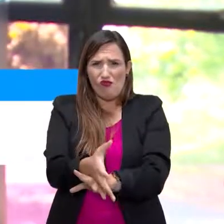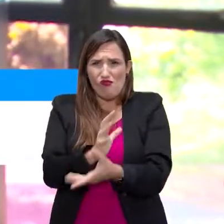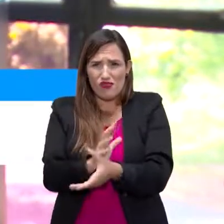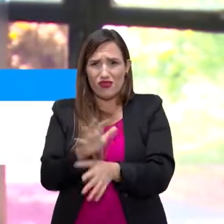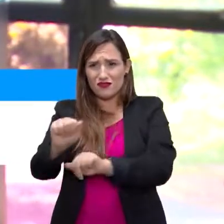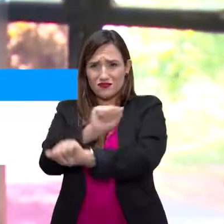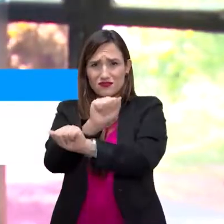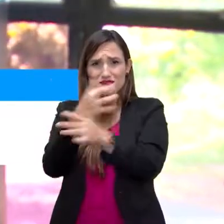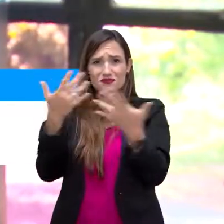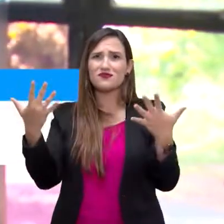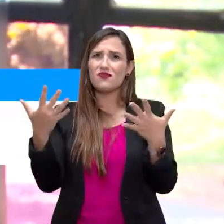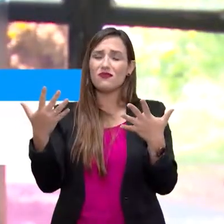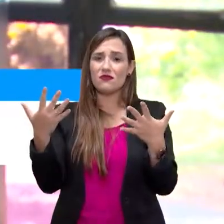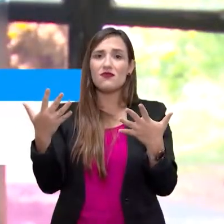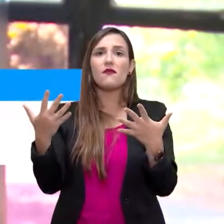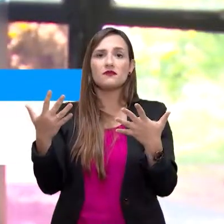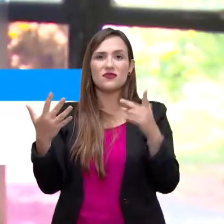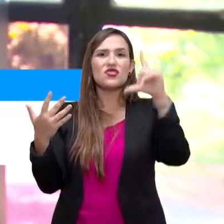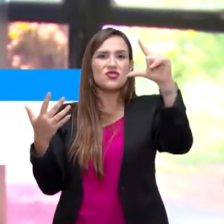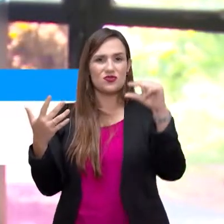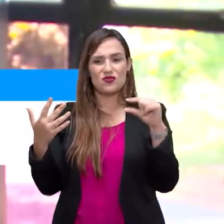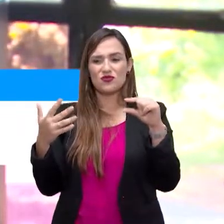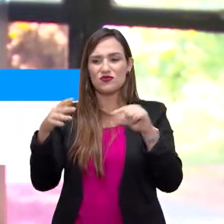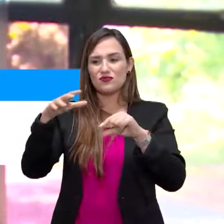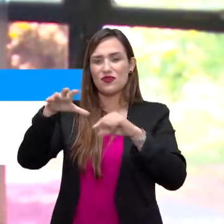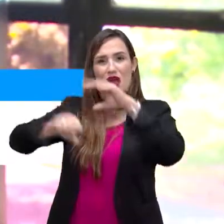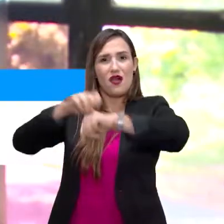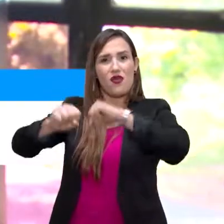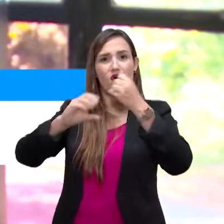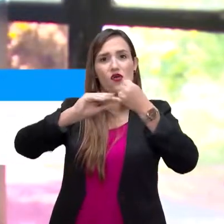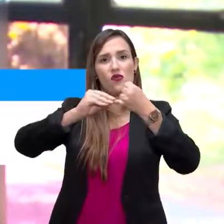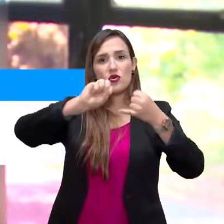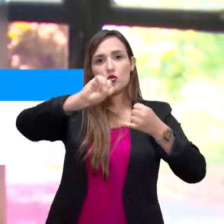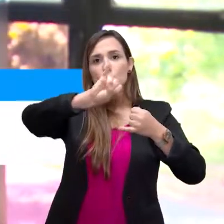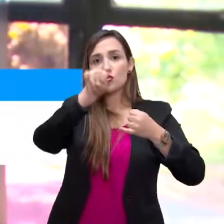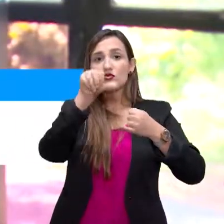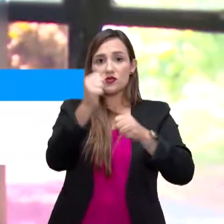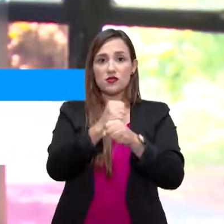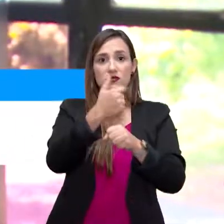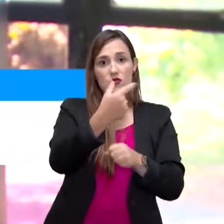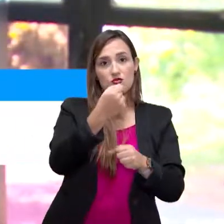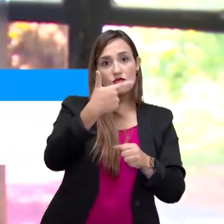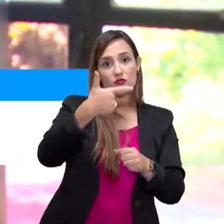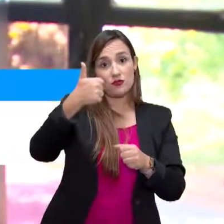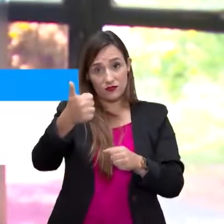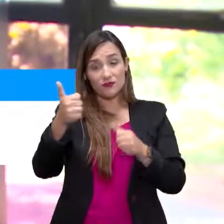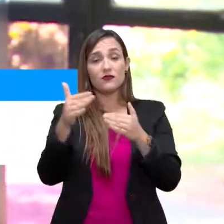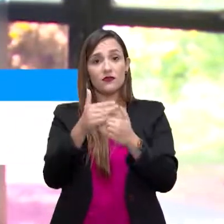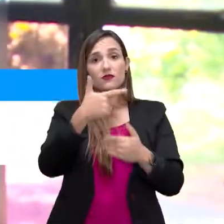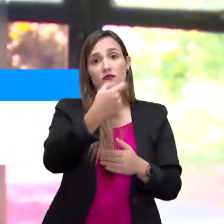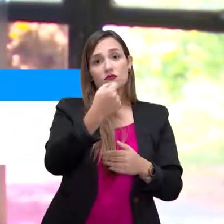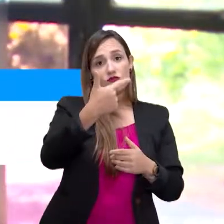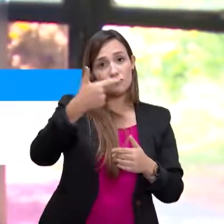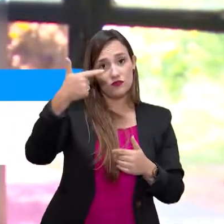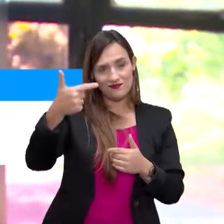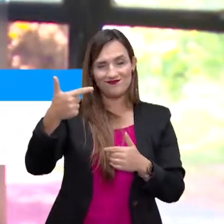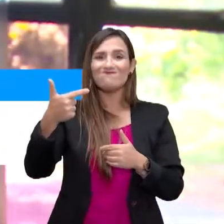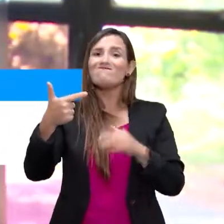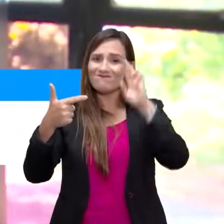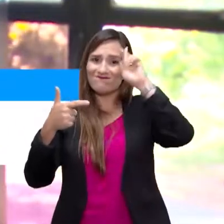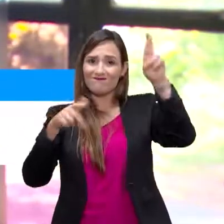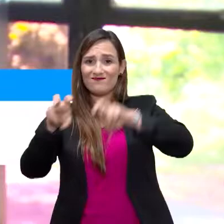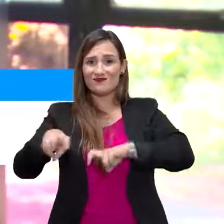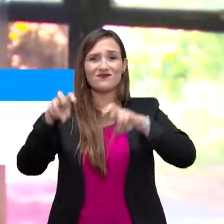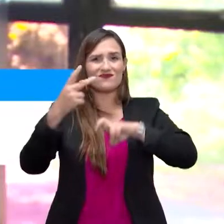os prejuízos causados pela estiagem na agricultura já apontam para a redução da safra de soja